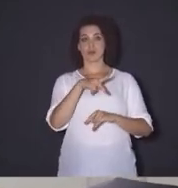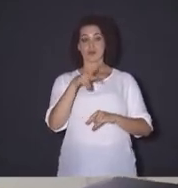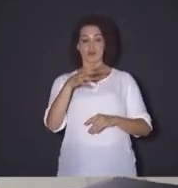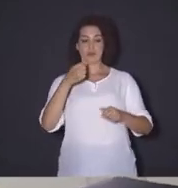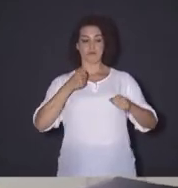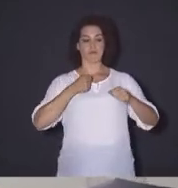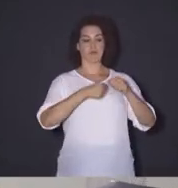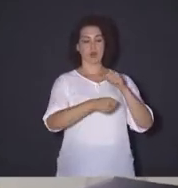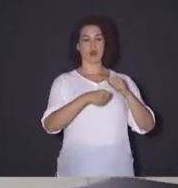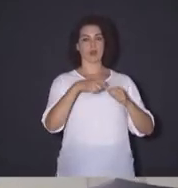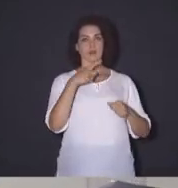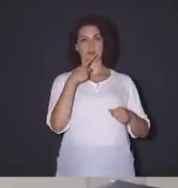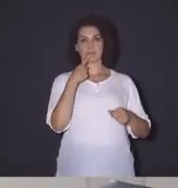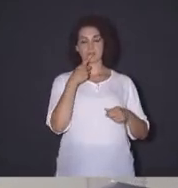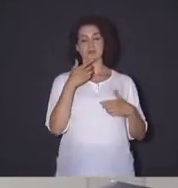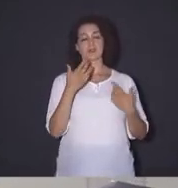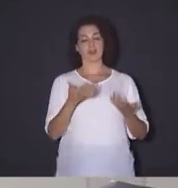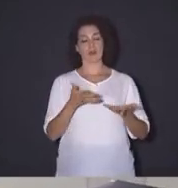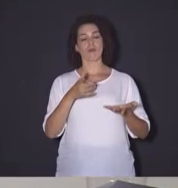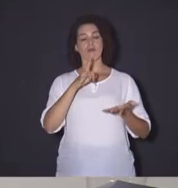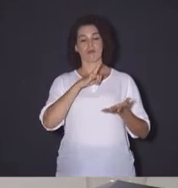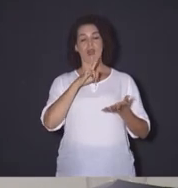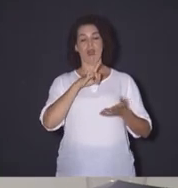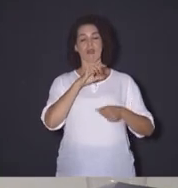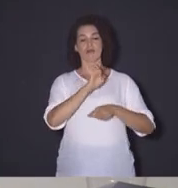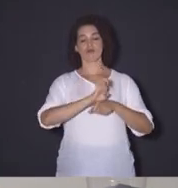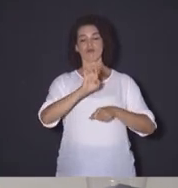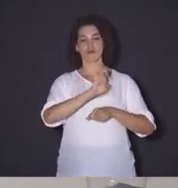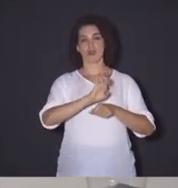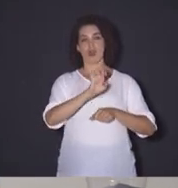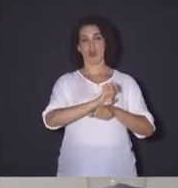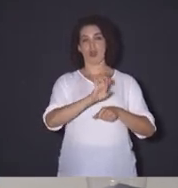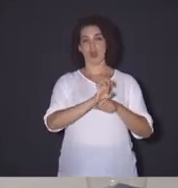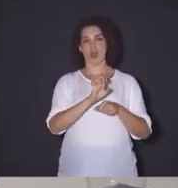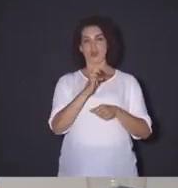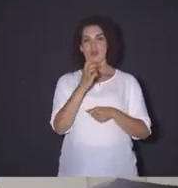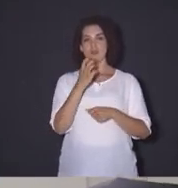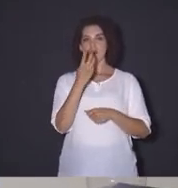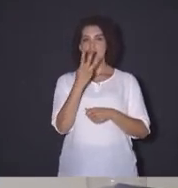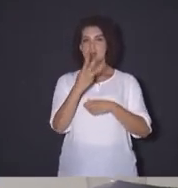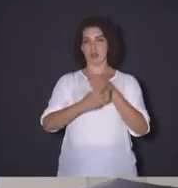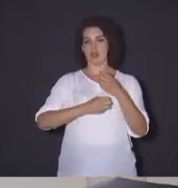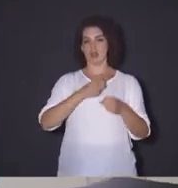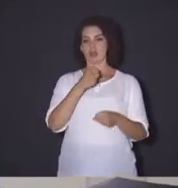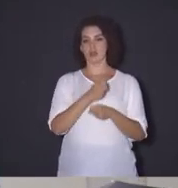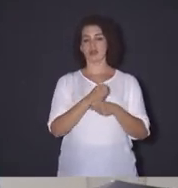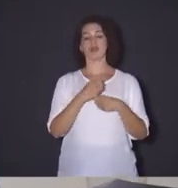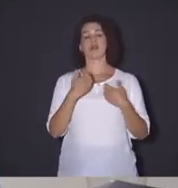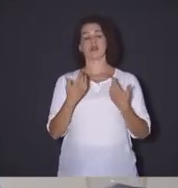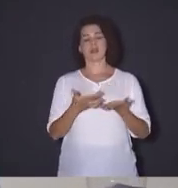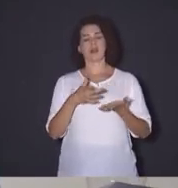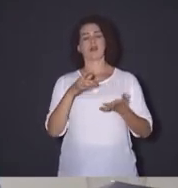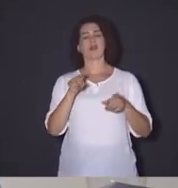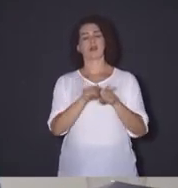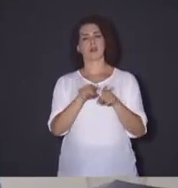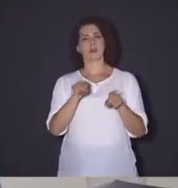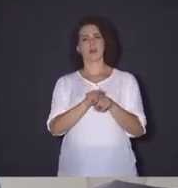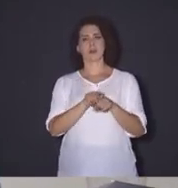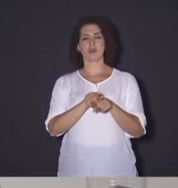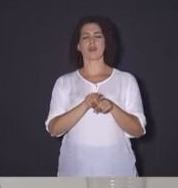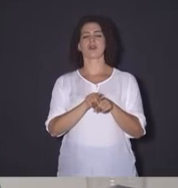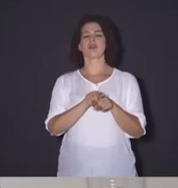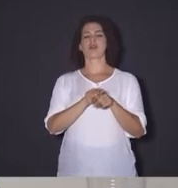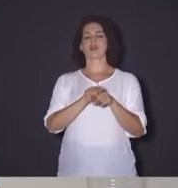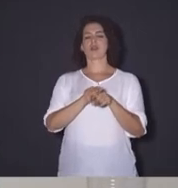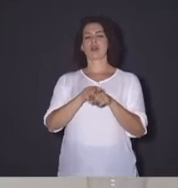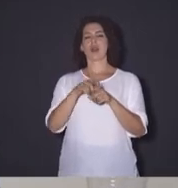admitidos isso faz parte do estágio probatório e nesse curso discutir entre outras coisas uma concepção da universidade de